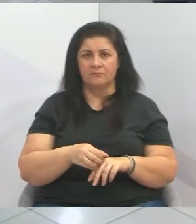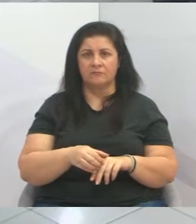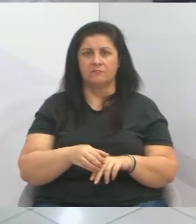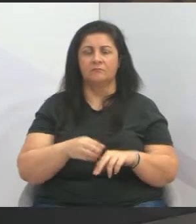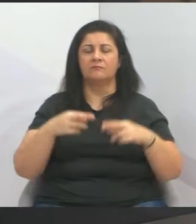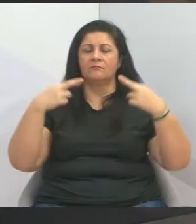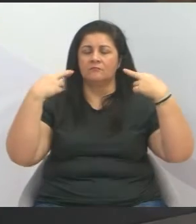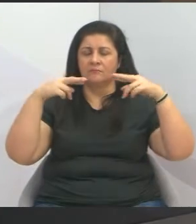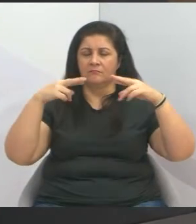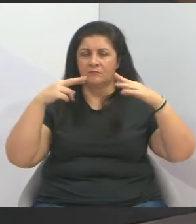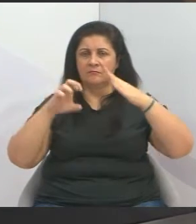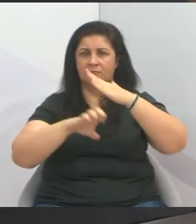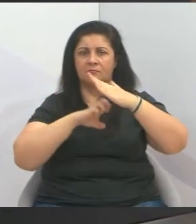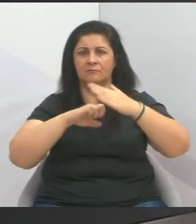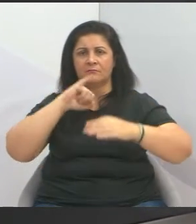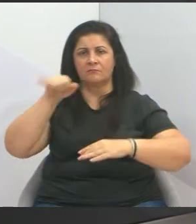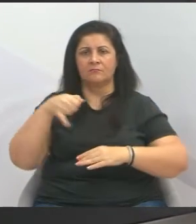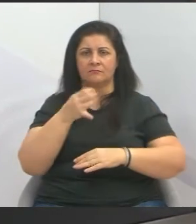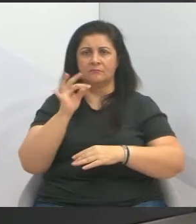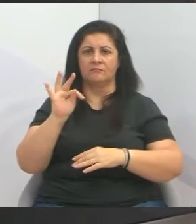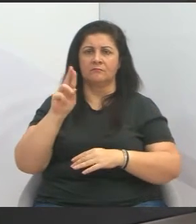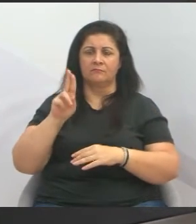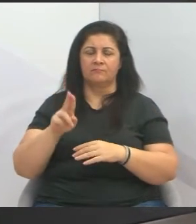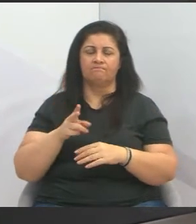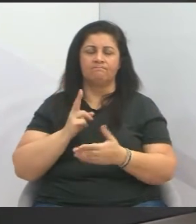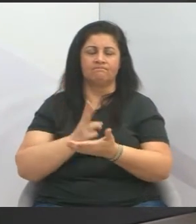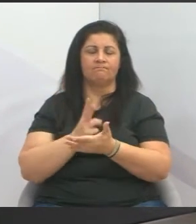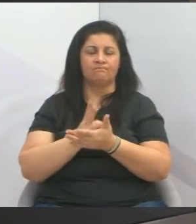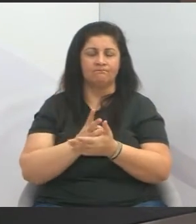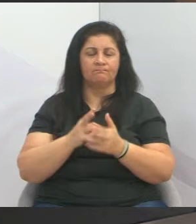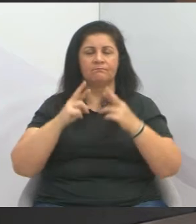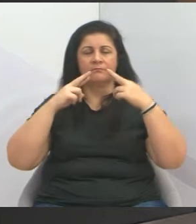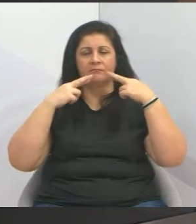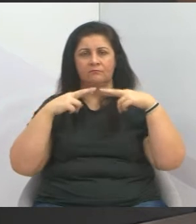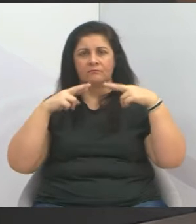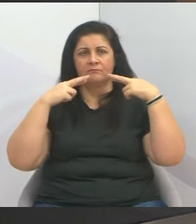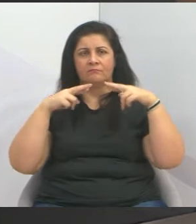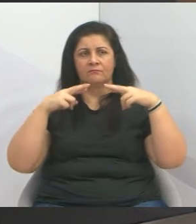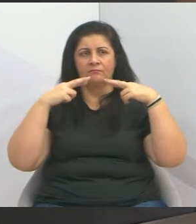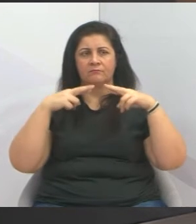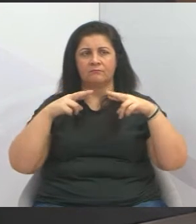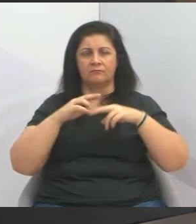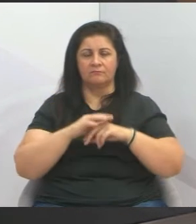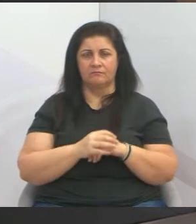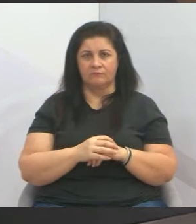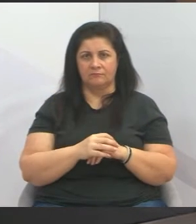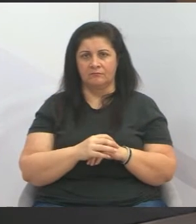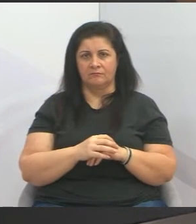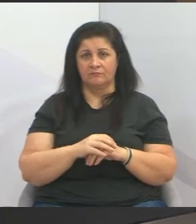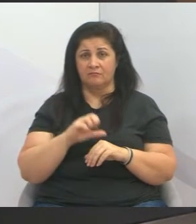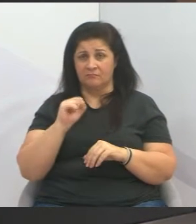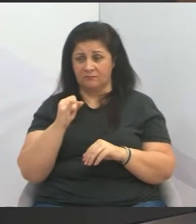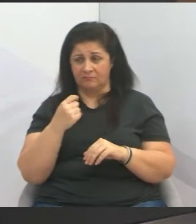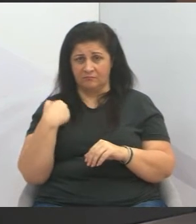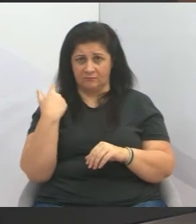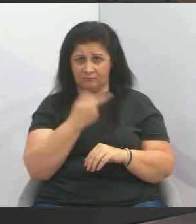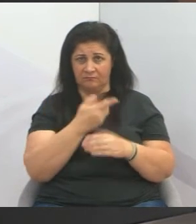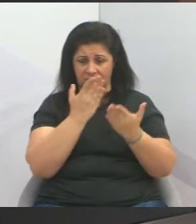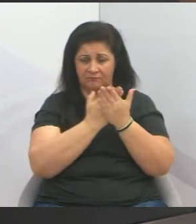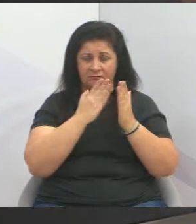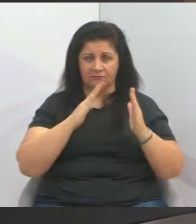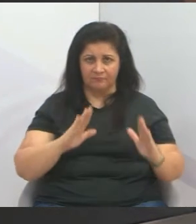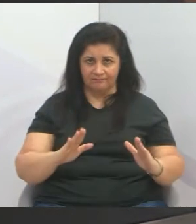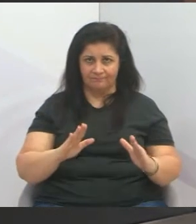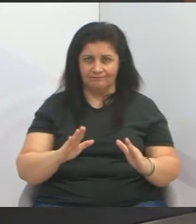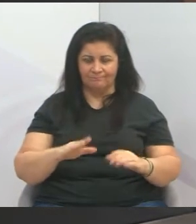reclamação da empresa J t u e nós vamos andando em círculo se a gente resolveu se a gente resolver que nós não vamos atacar os